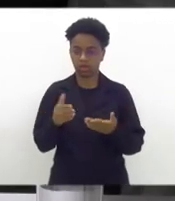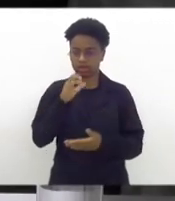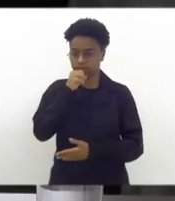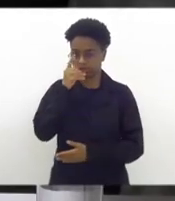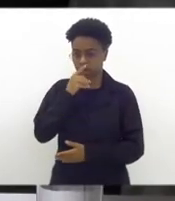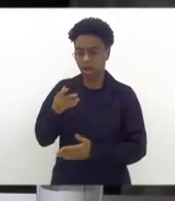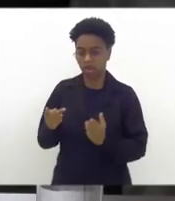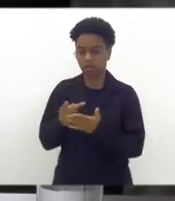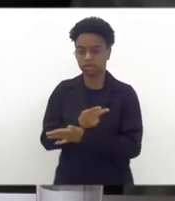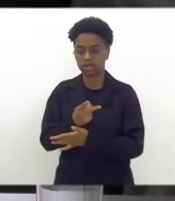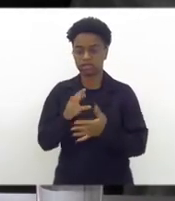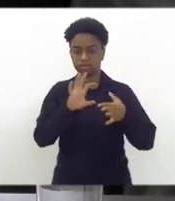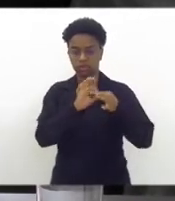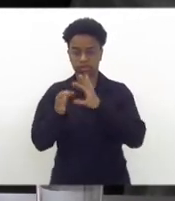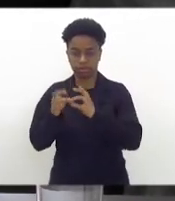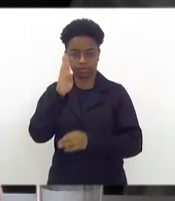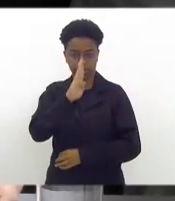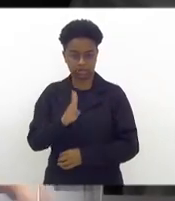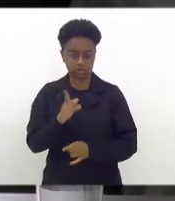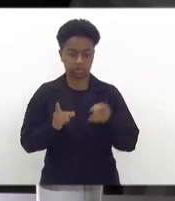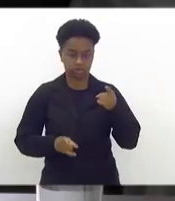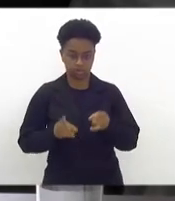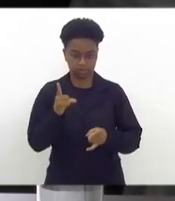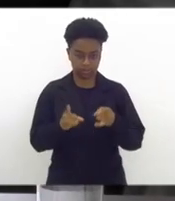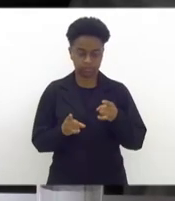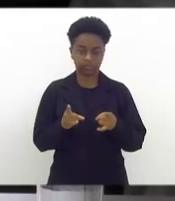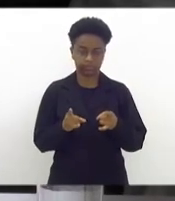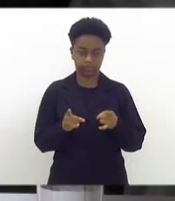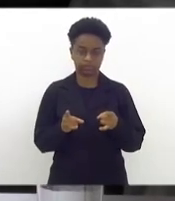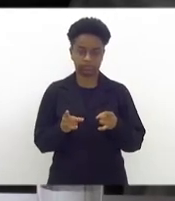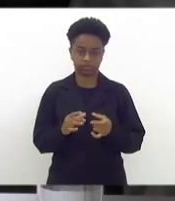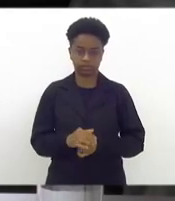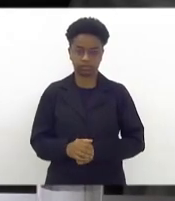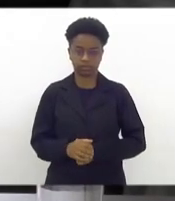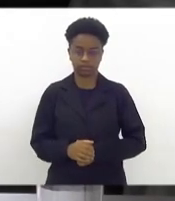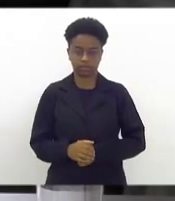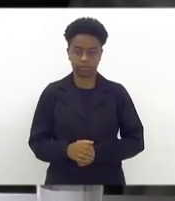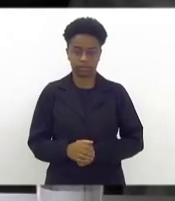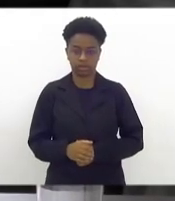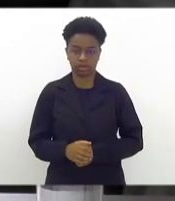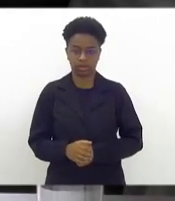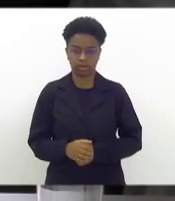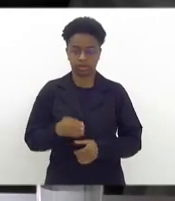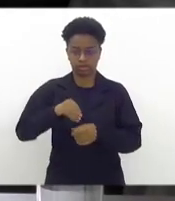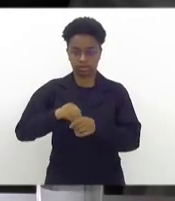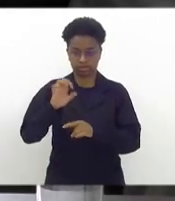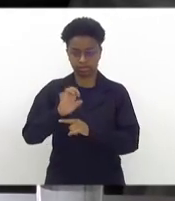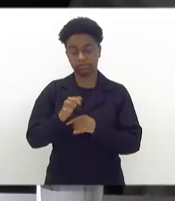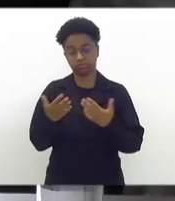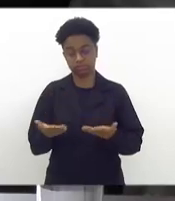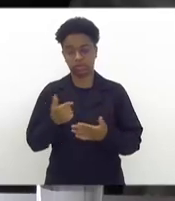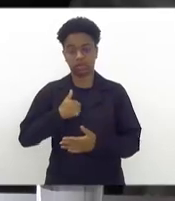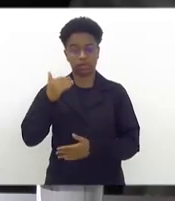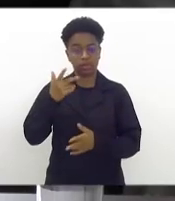Olimpíada Brasileira de Robótica, aqui na sua etapa estadual. Então, é um tema que